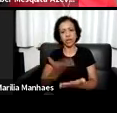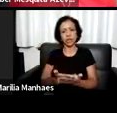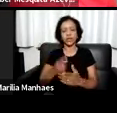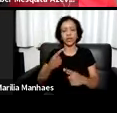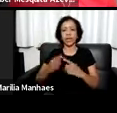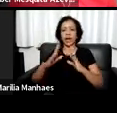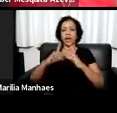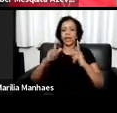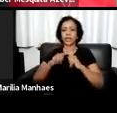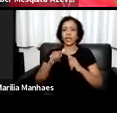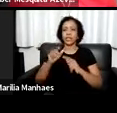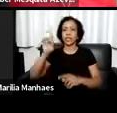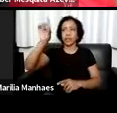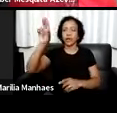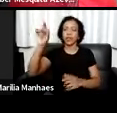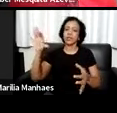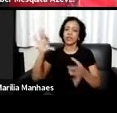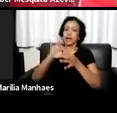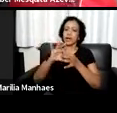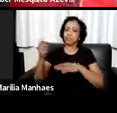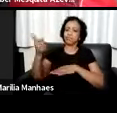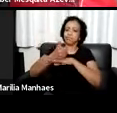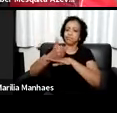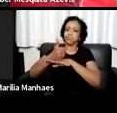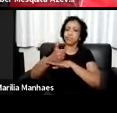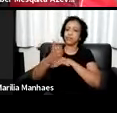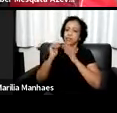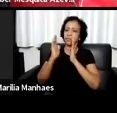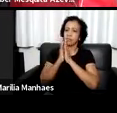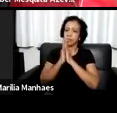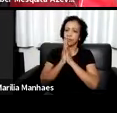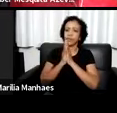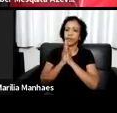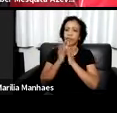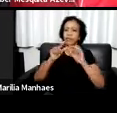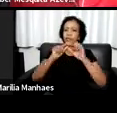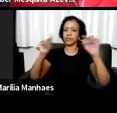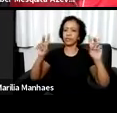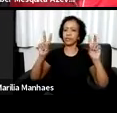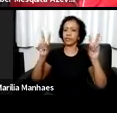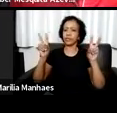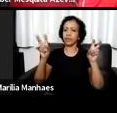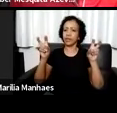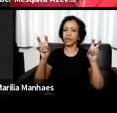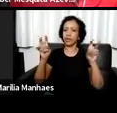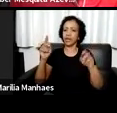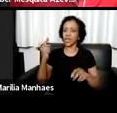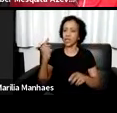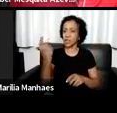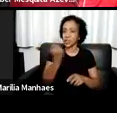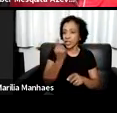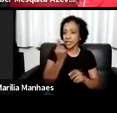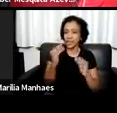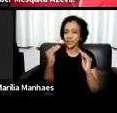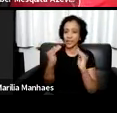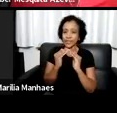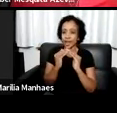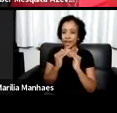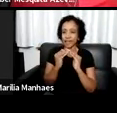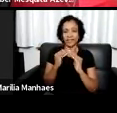do Senhor não está só. E quando vejo essa frase que diz sozinho em casa, sim, sozinho